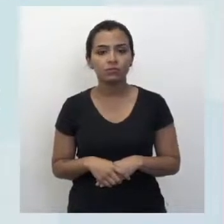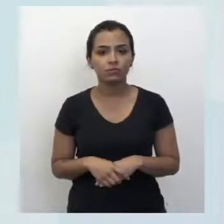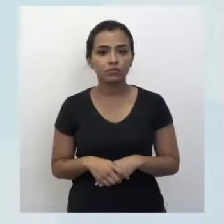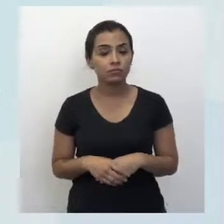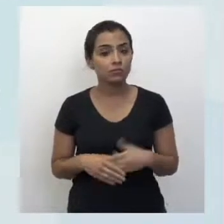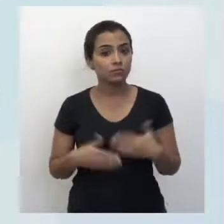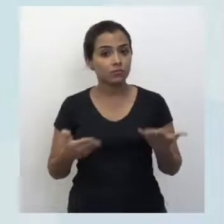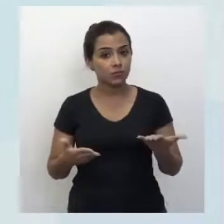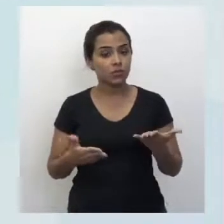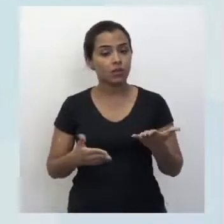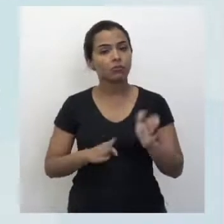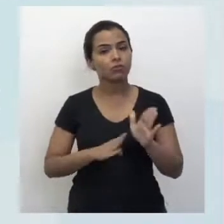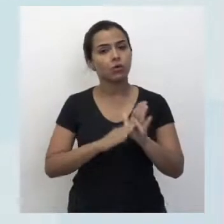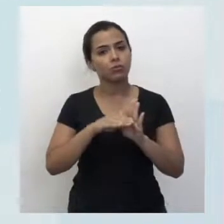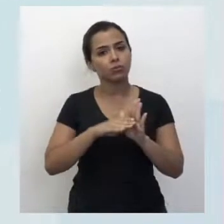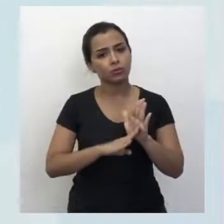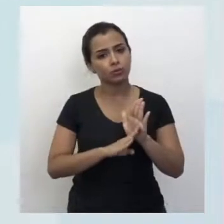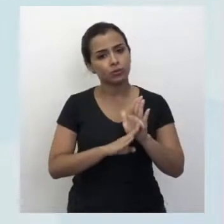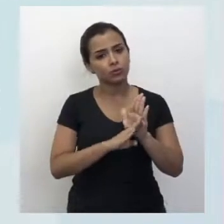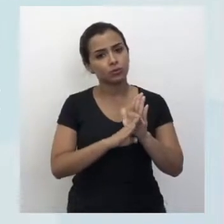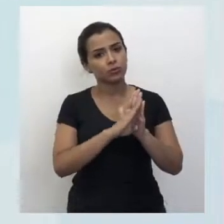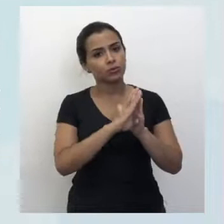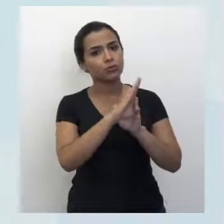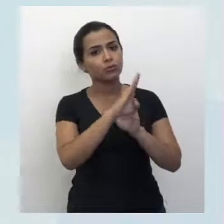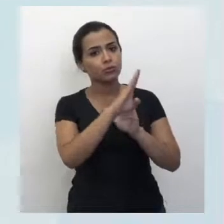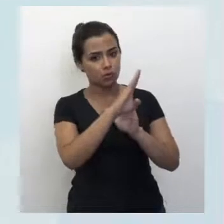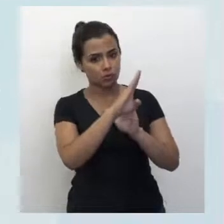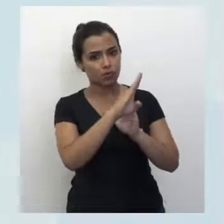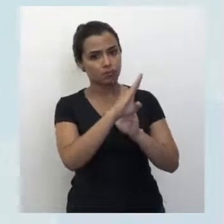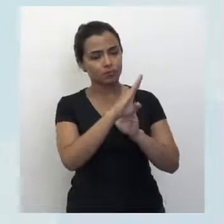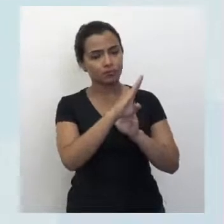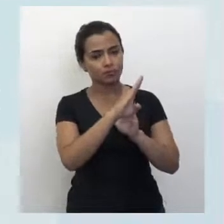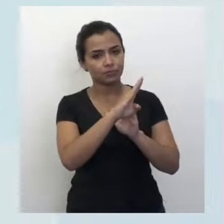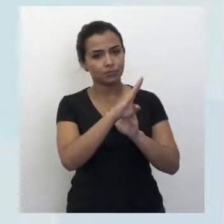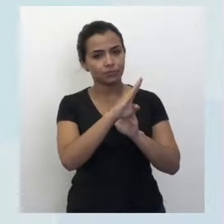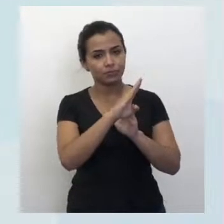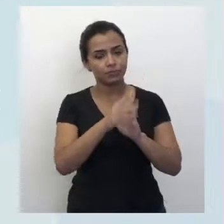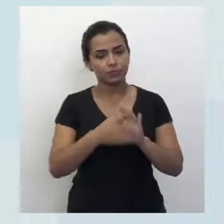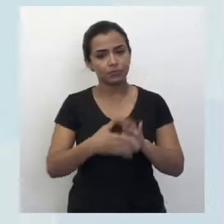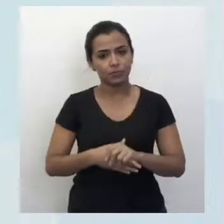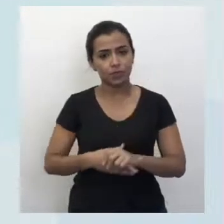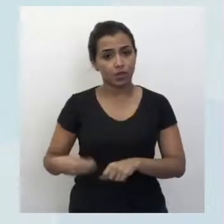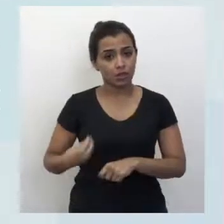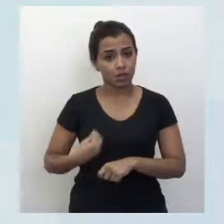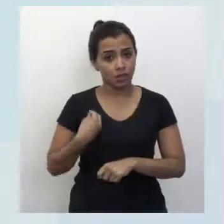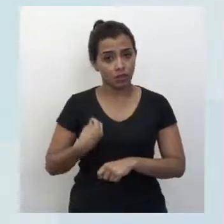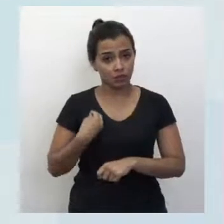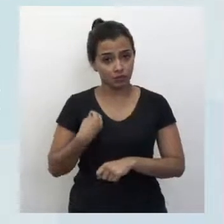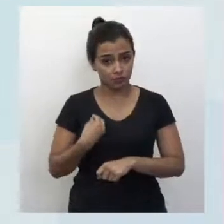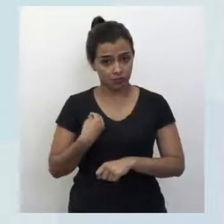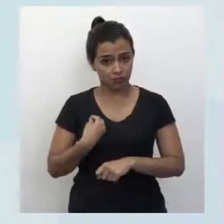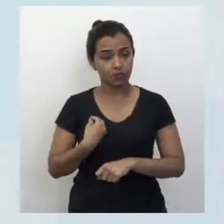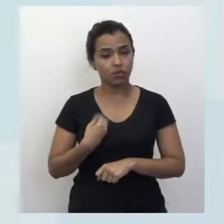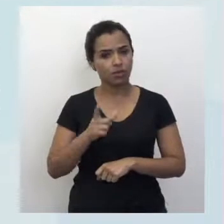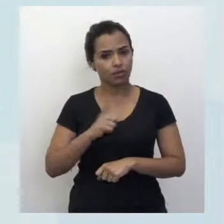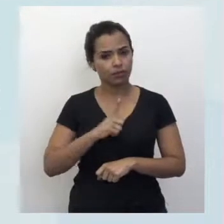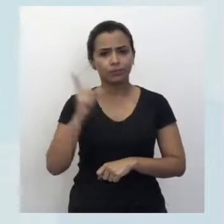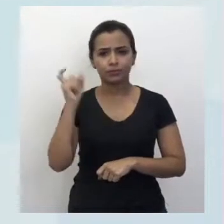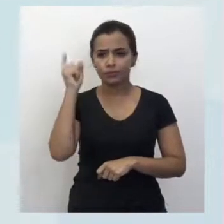ou quase prontos dos primeiros tempos. A vida fez-se difícil e